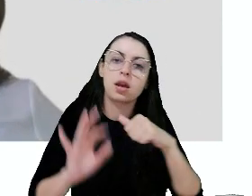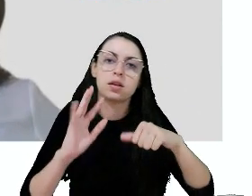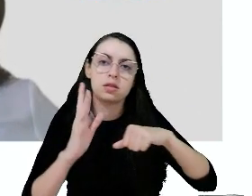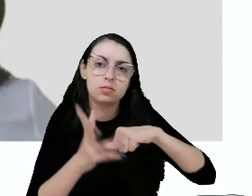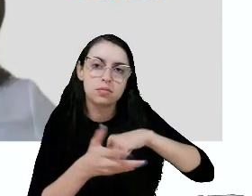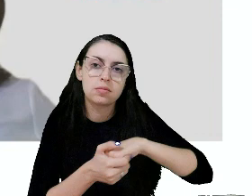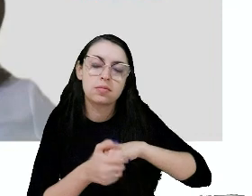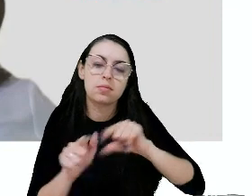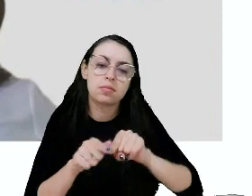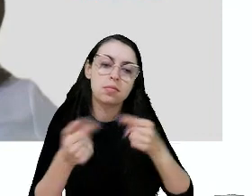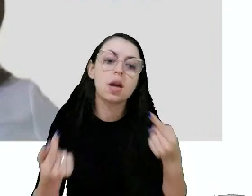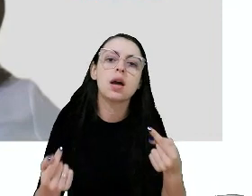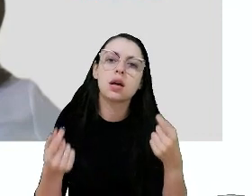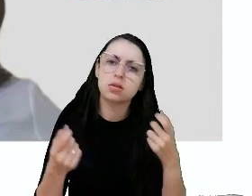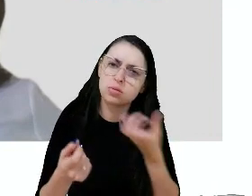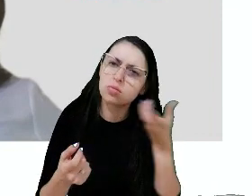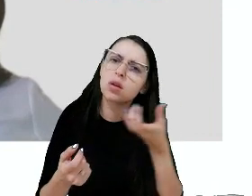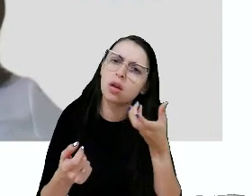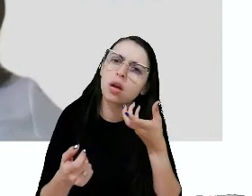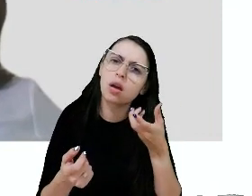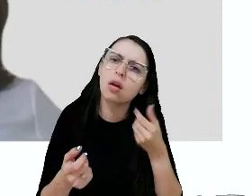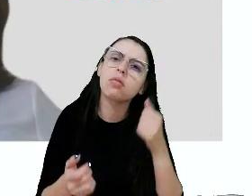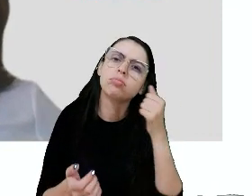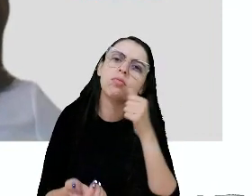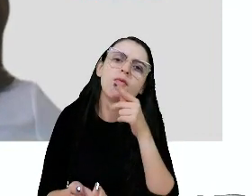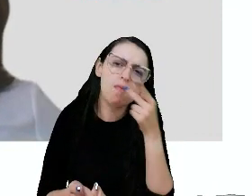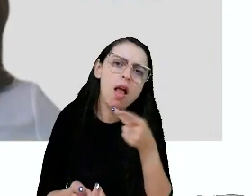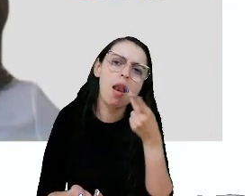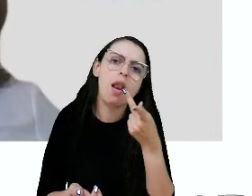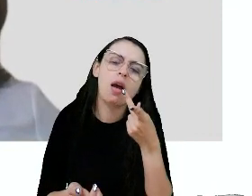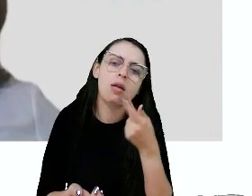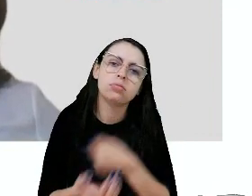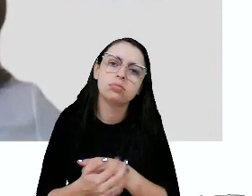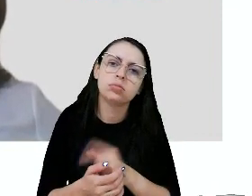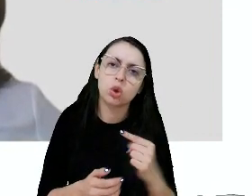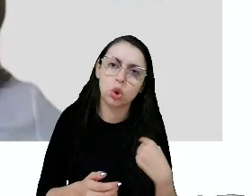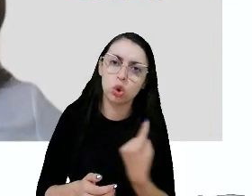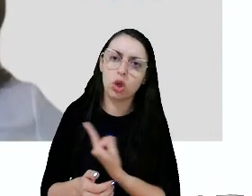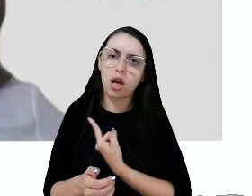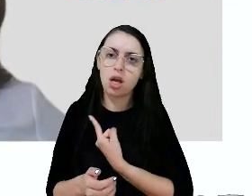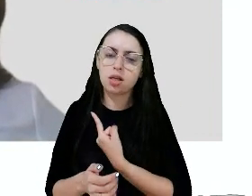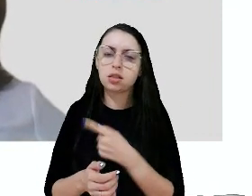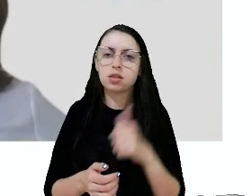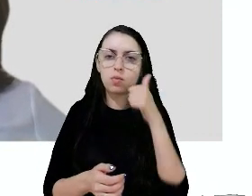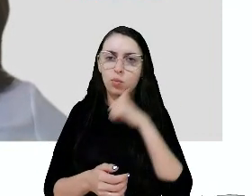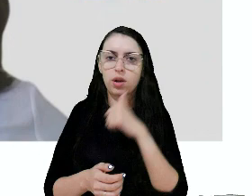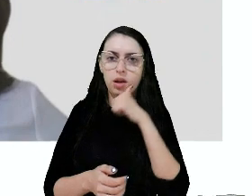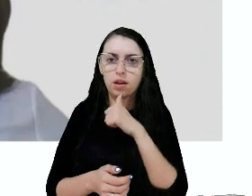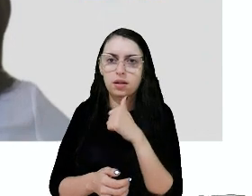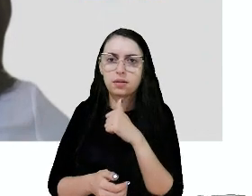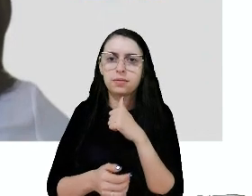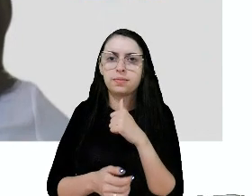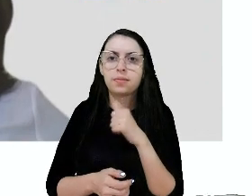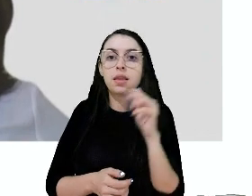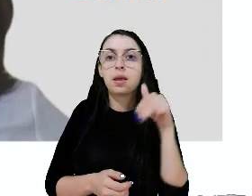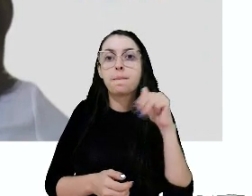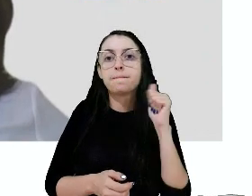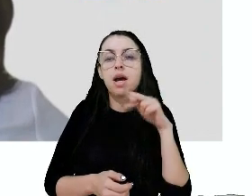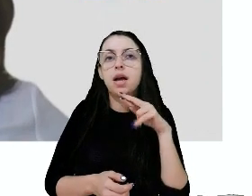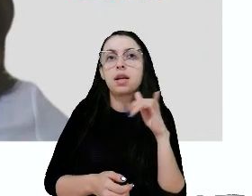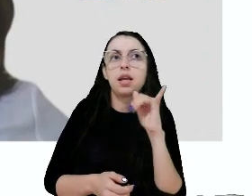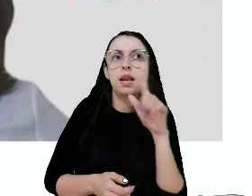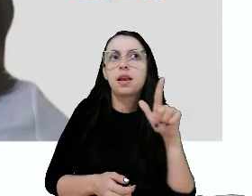a pandemia, mas eu quis fazer esse registro, não é? Nós mulheres não somos uma